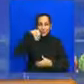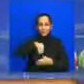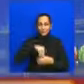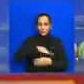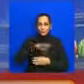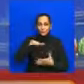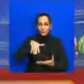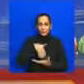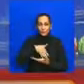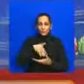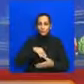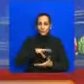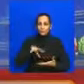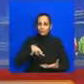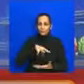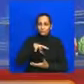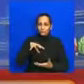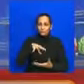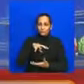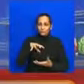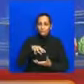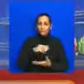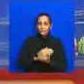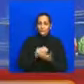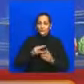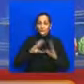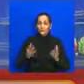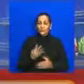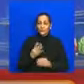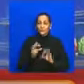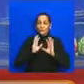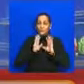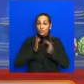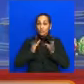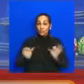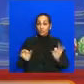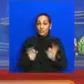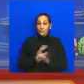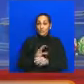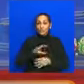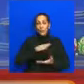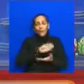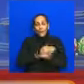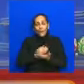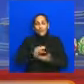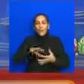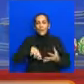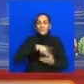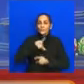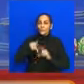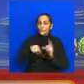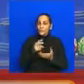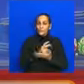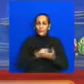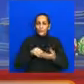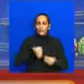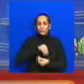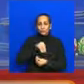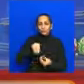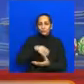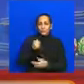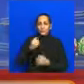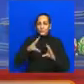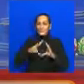foi reiniciado o funcionamento do globo número 4, devidamente abastecido. Começa o sorteio da quina. O globo